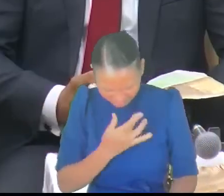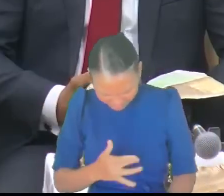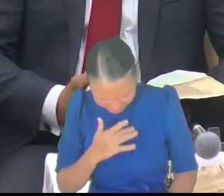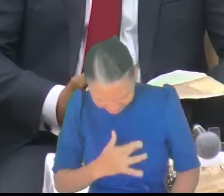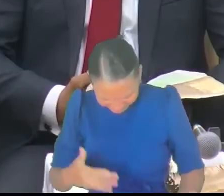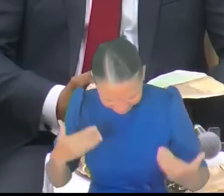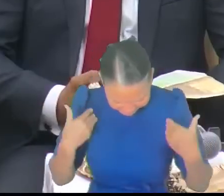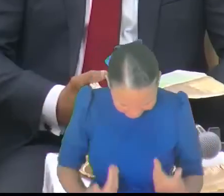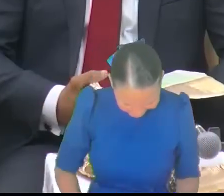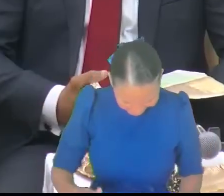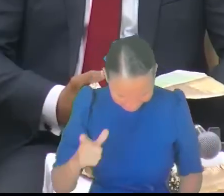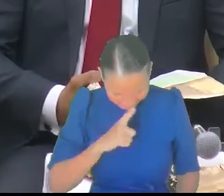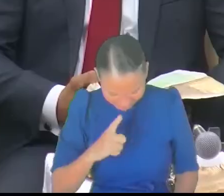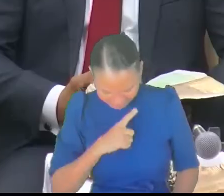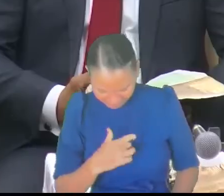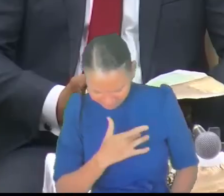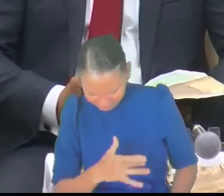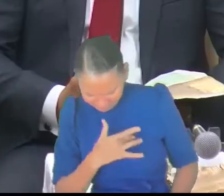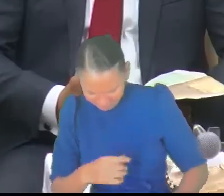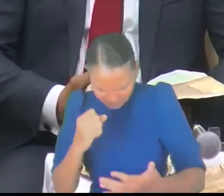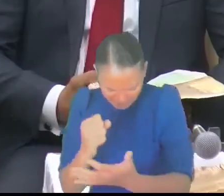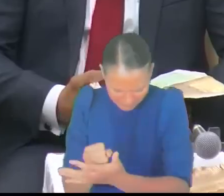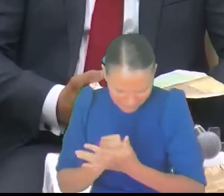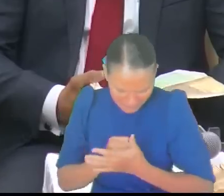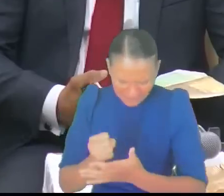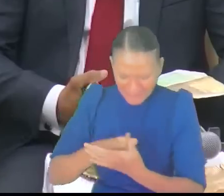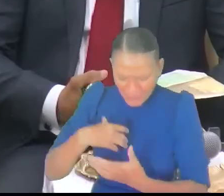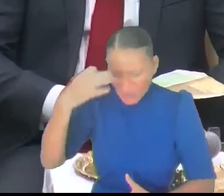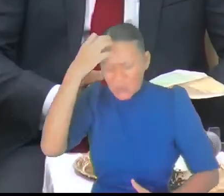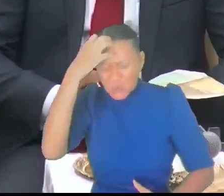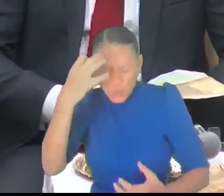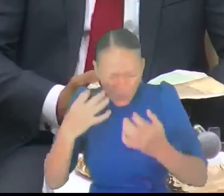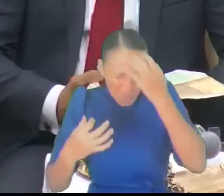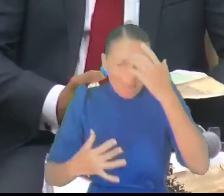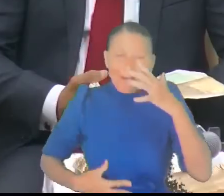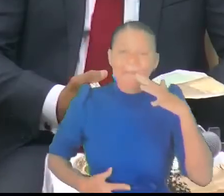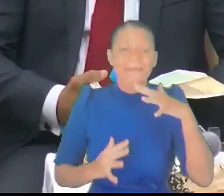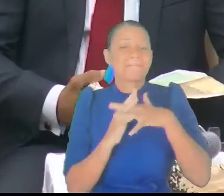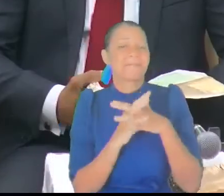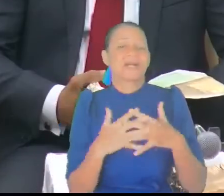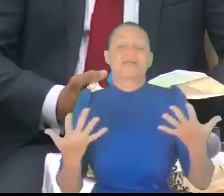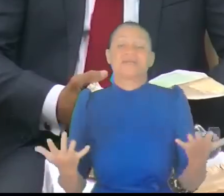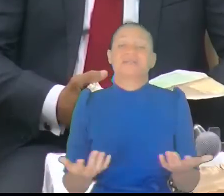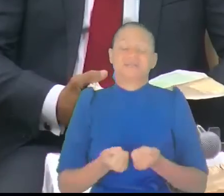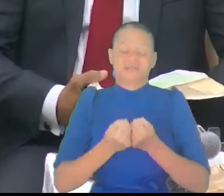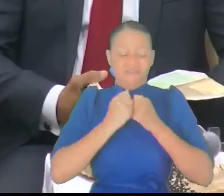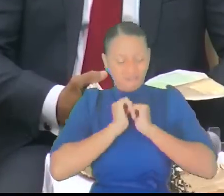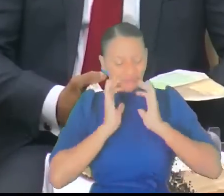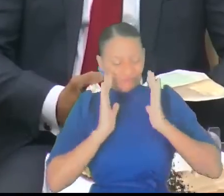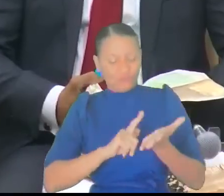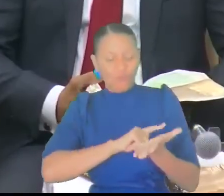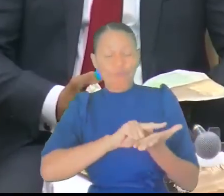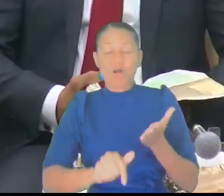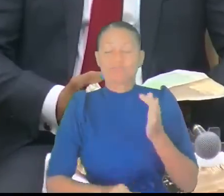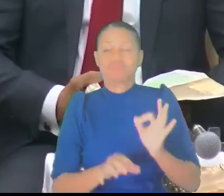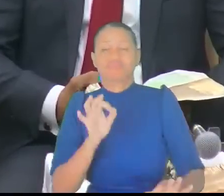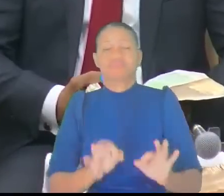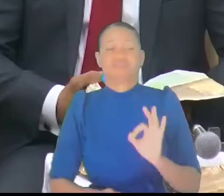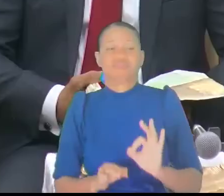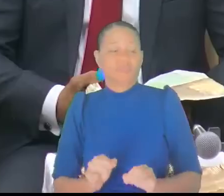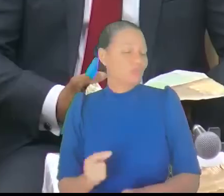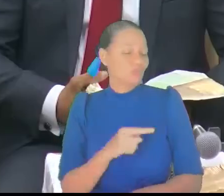tem misericórdia de mim, minha culpa, minha máxima culpa. Esse foi justificado para casa e não o